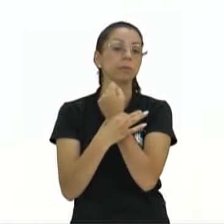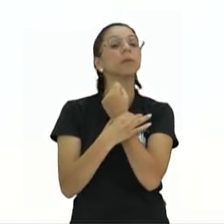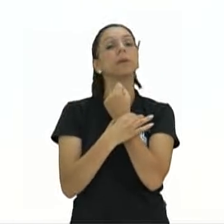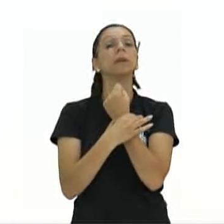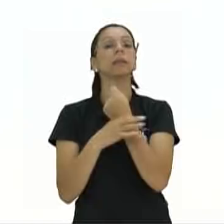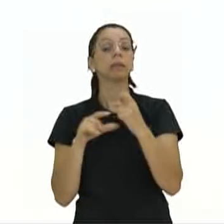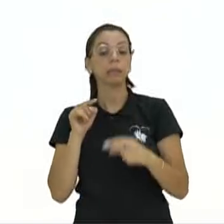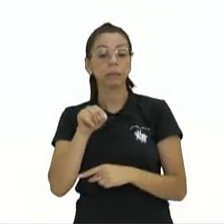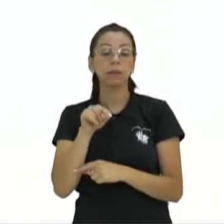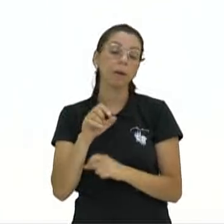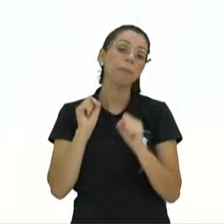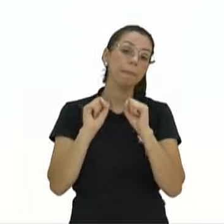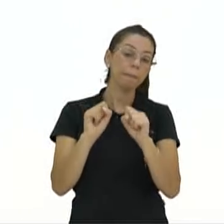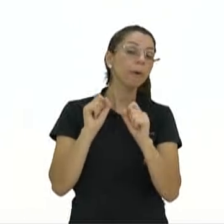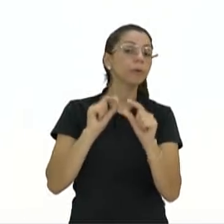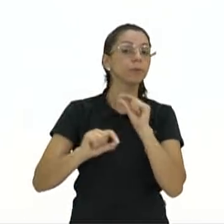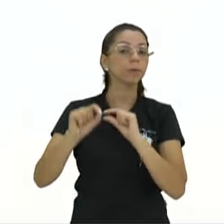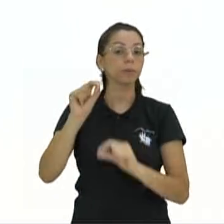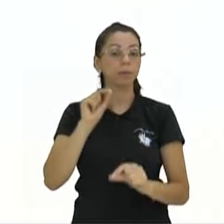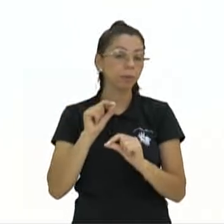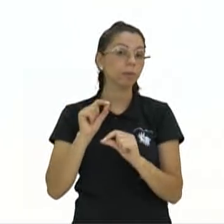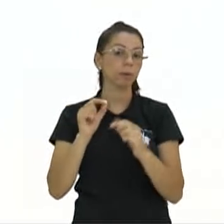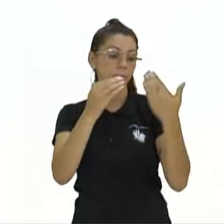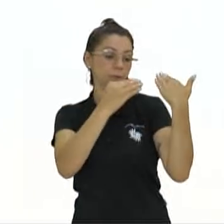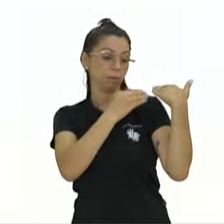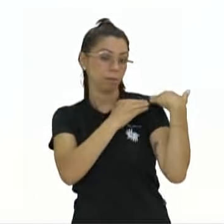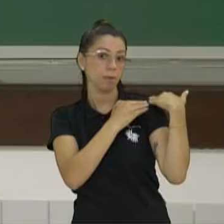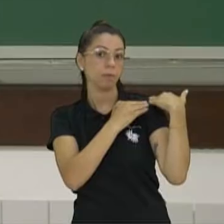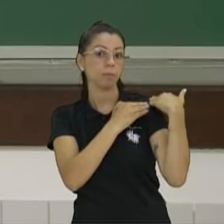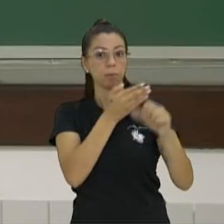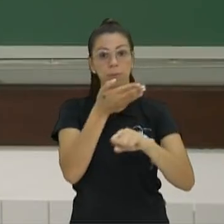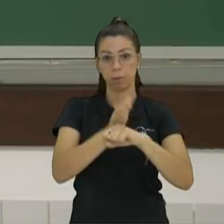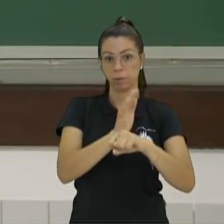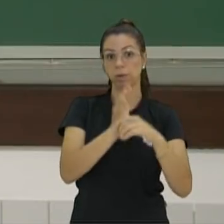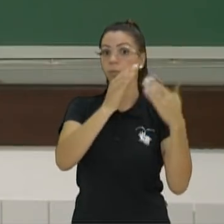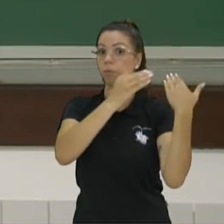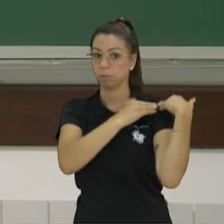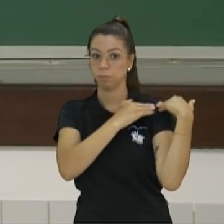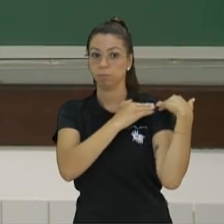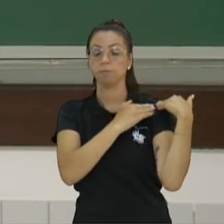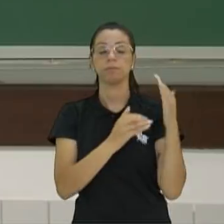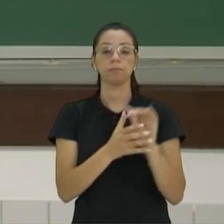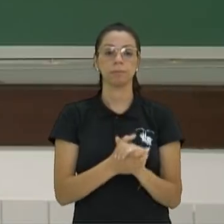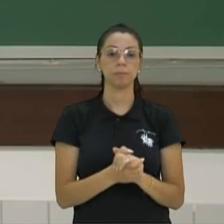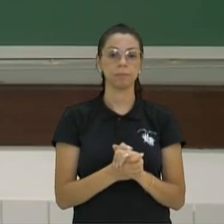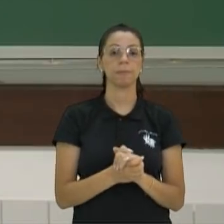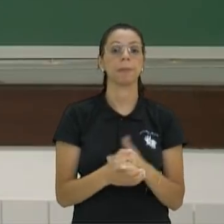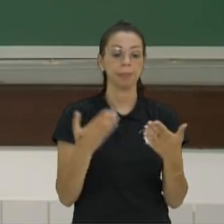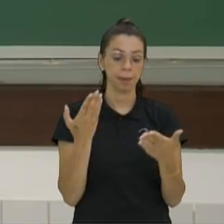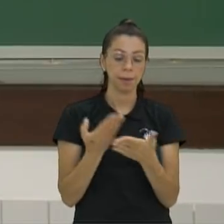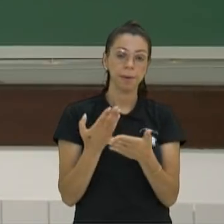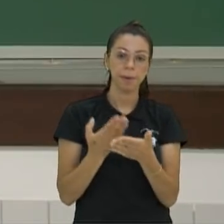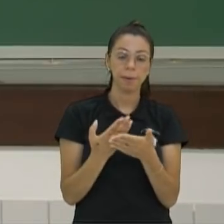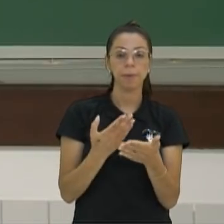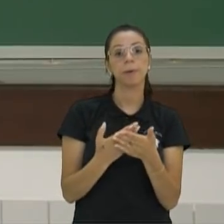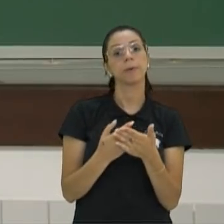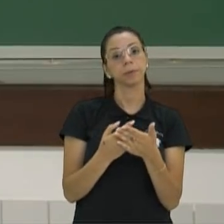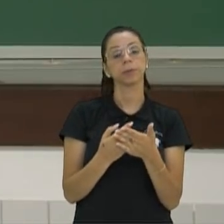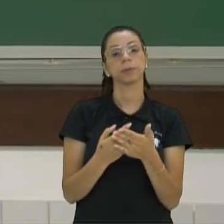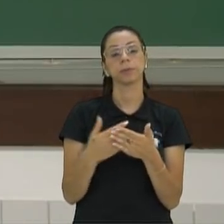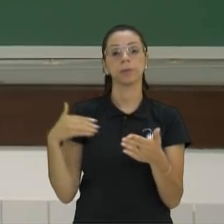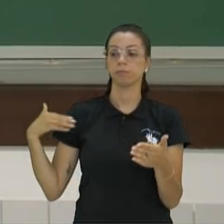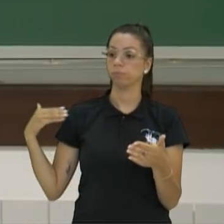essas atividades devem ser praticadas com responsabilidade. Vejam só, as nossas aulas a gente estudou essas